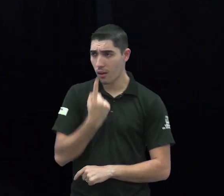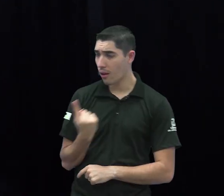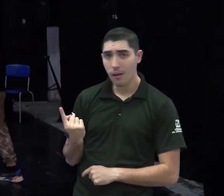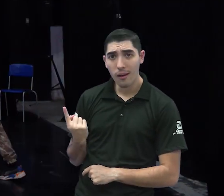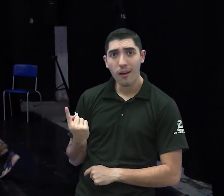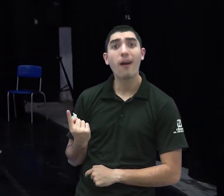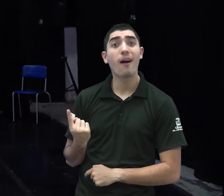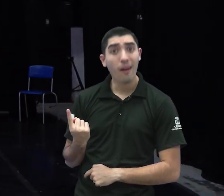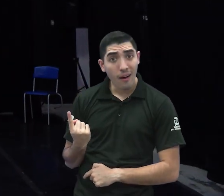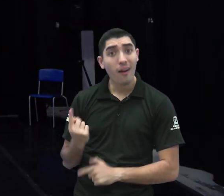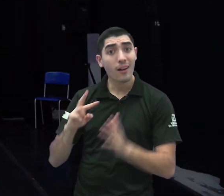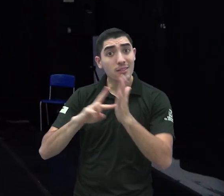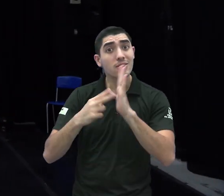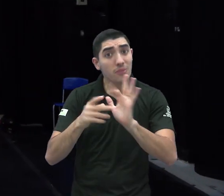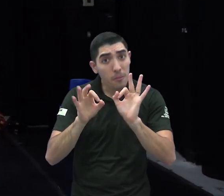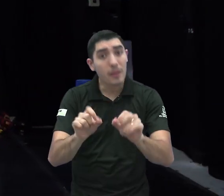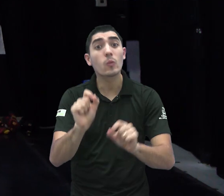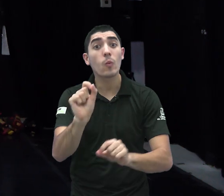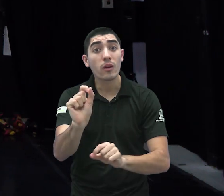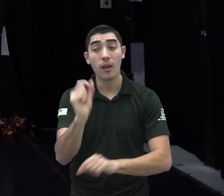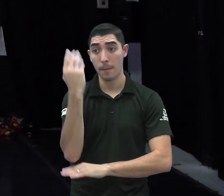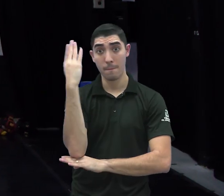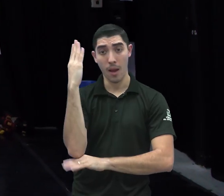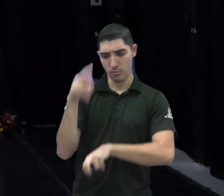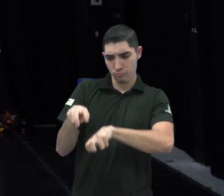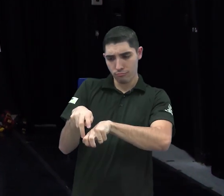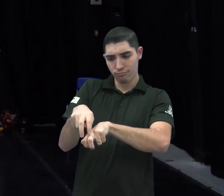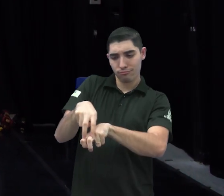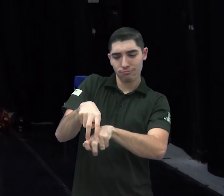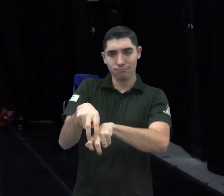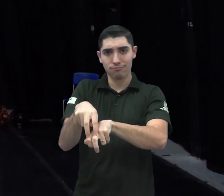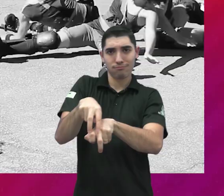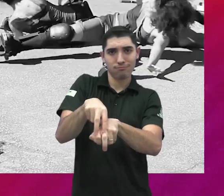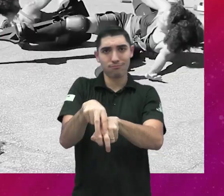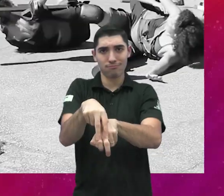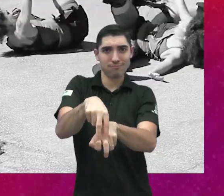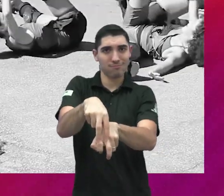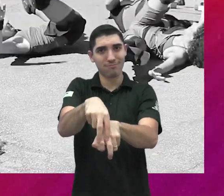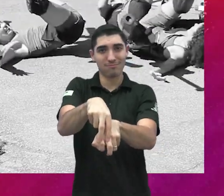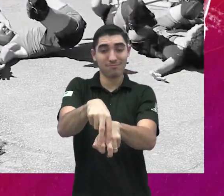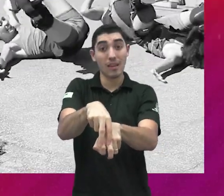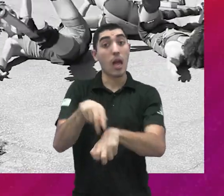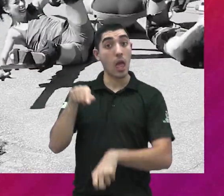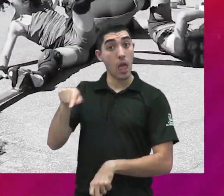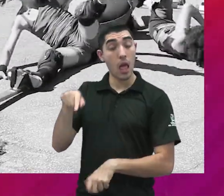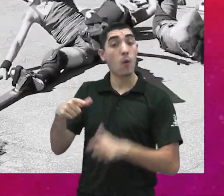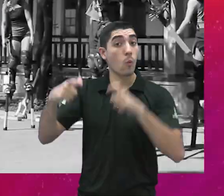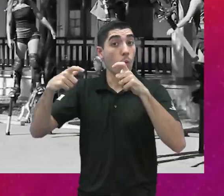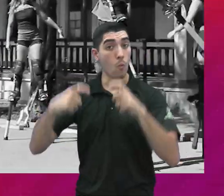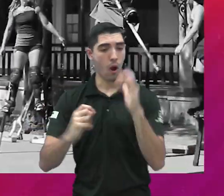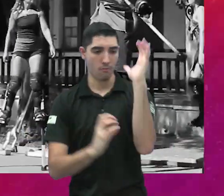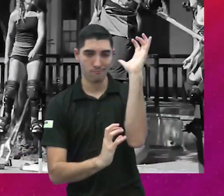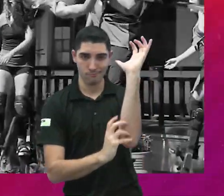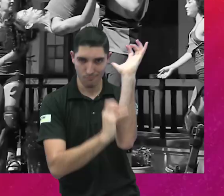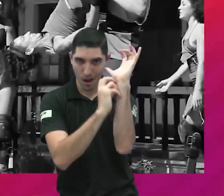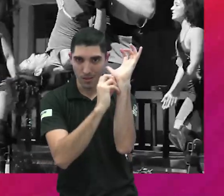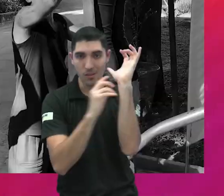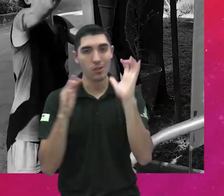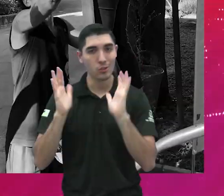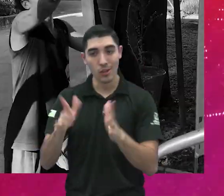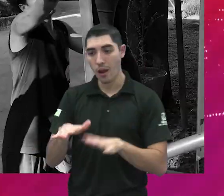descobrir. É isso mesmo, a prática de andar com perna de pau. Em uma atividade externa no Parque Vicentina